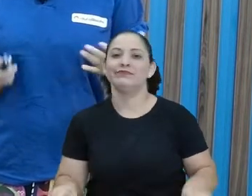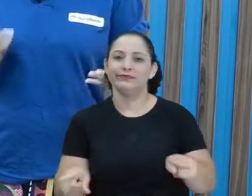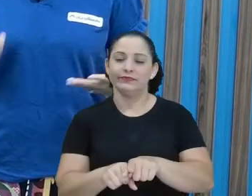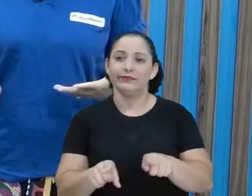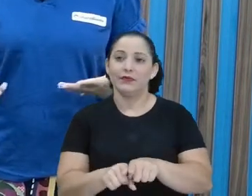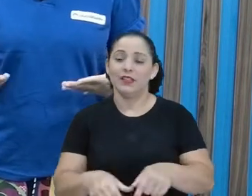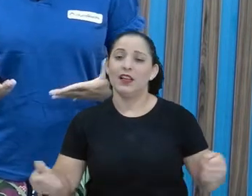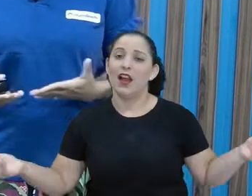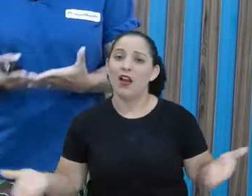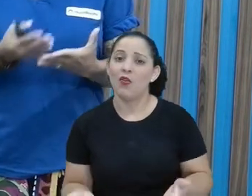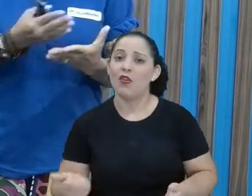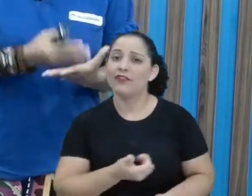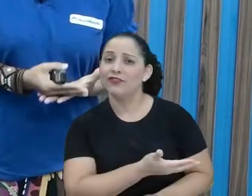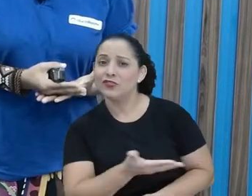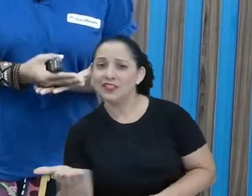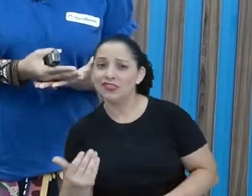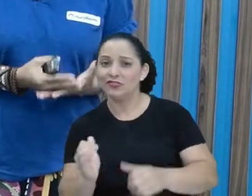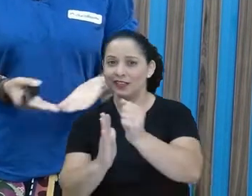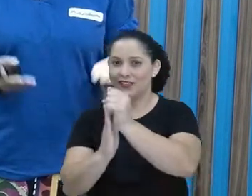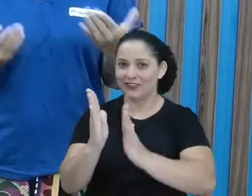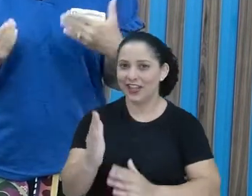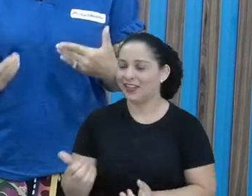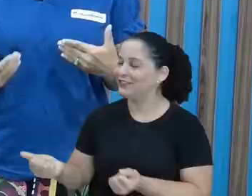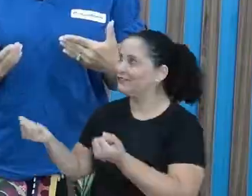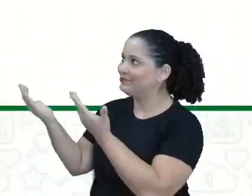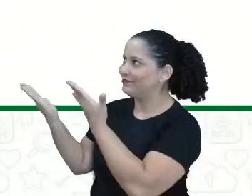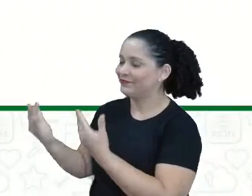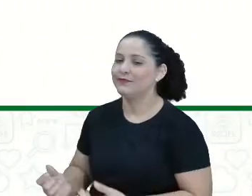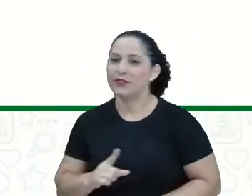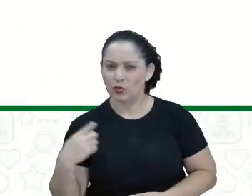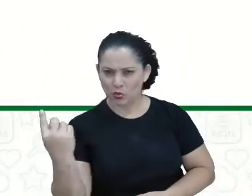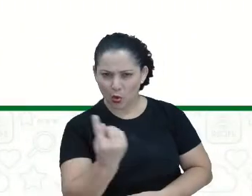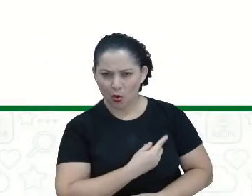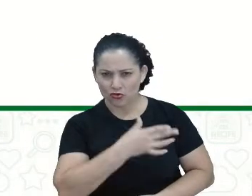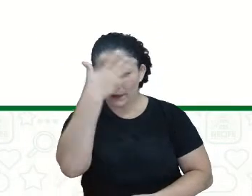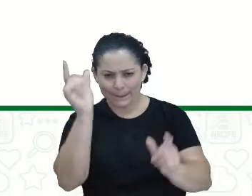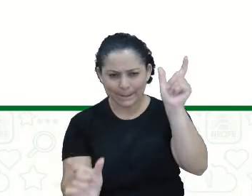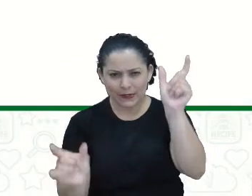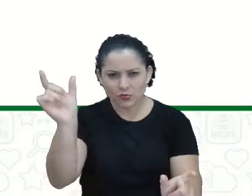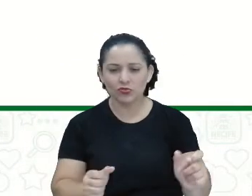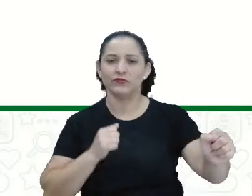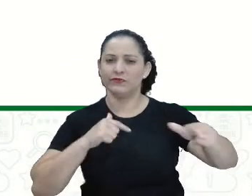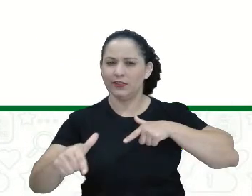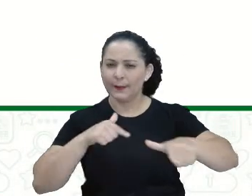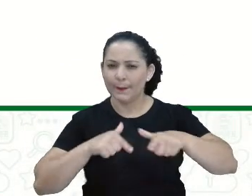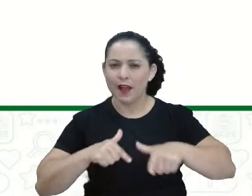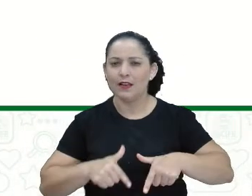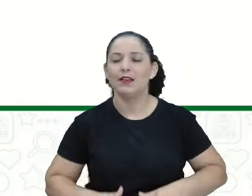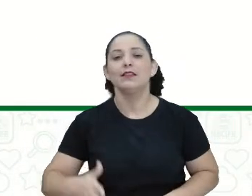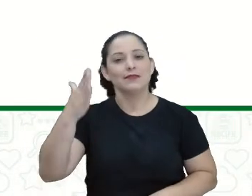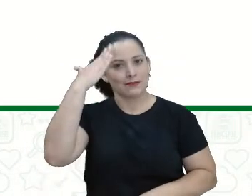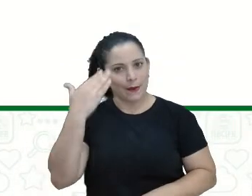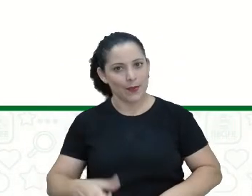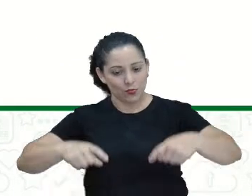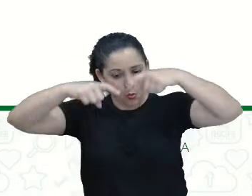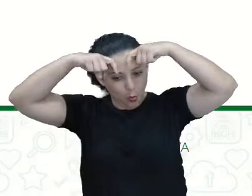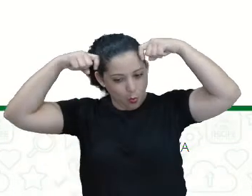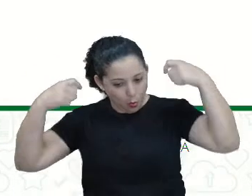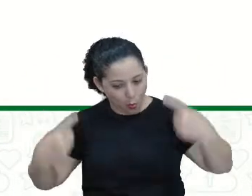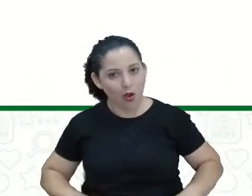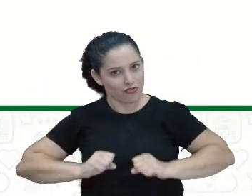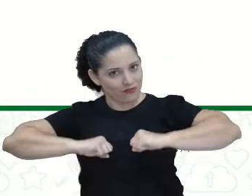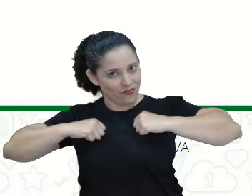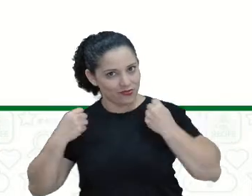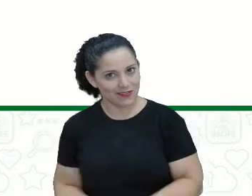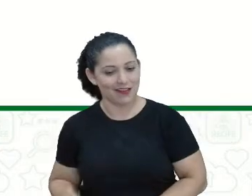para vocês essa sugestão de atividade. Nós que somos trabalhadores sabemos o quanto que a gente trabalha para poder receber o nosso salário,